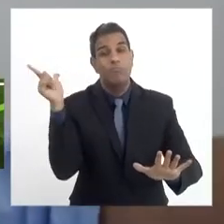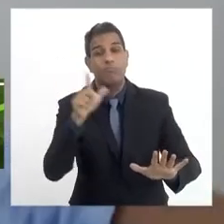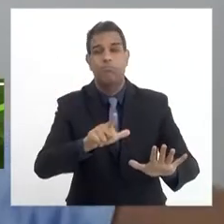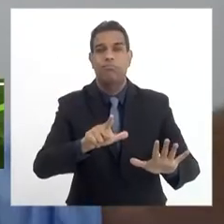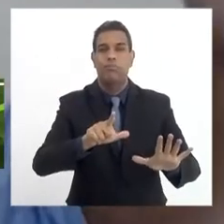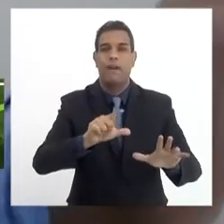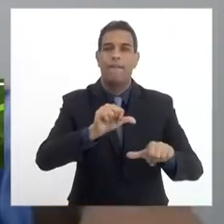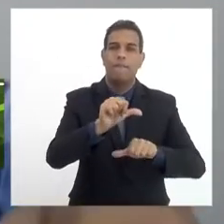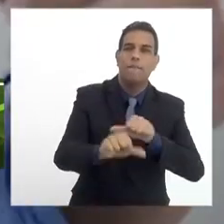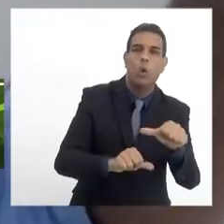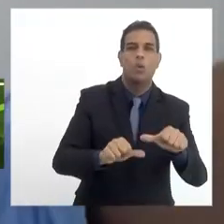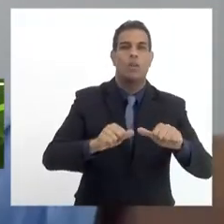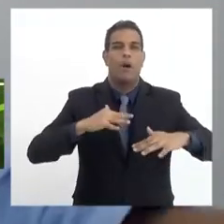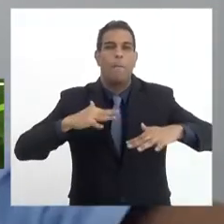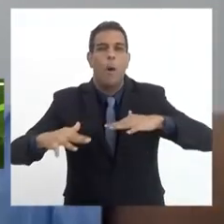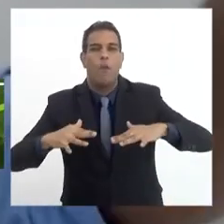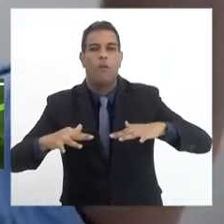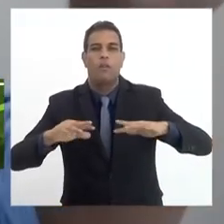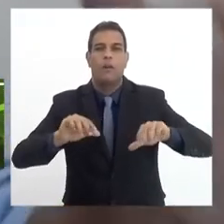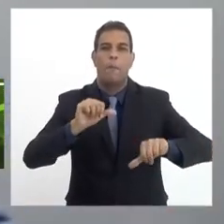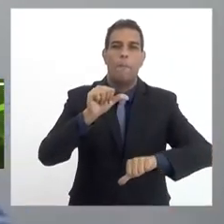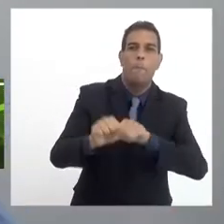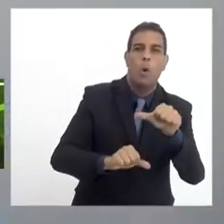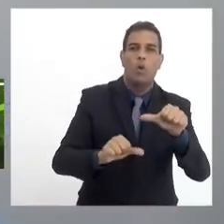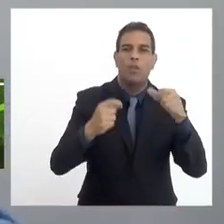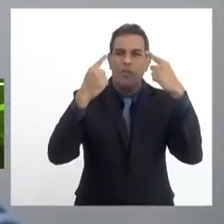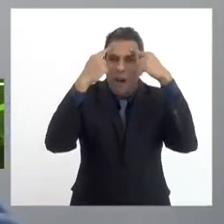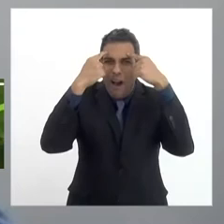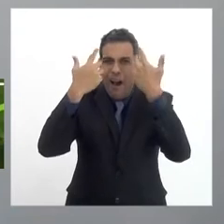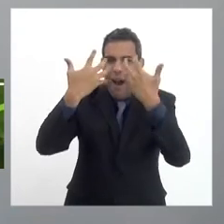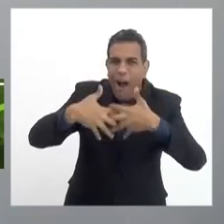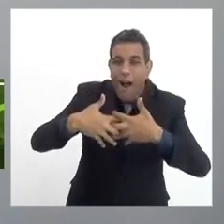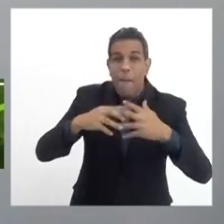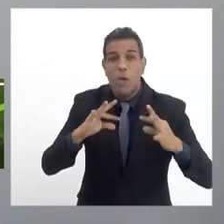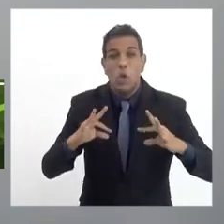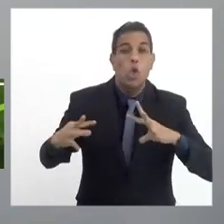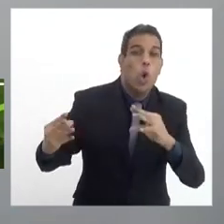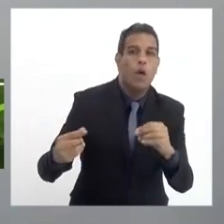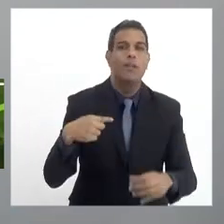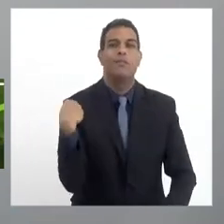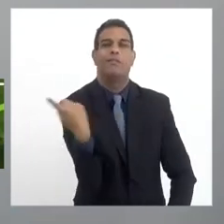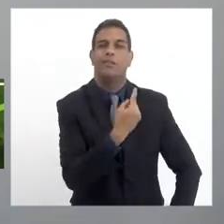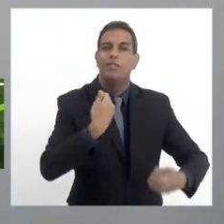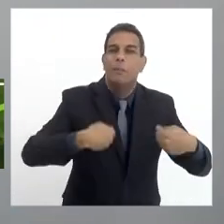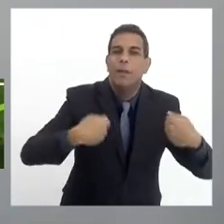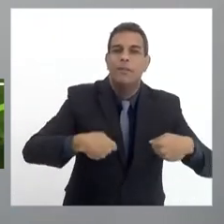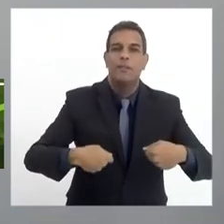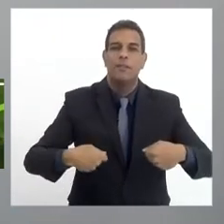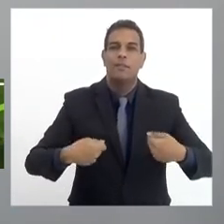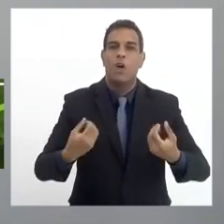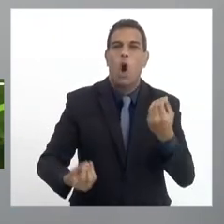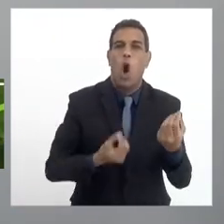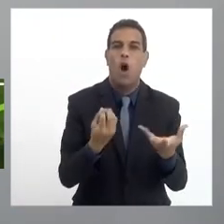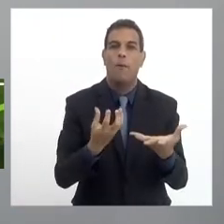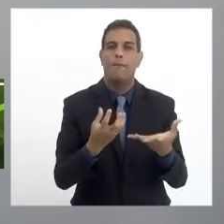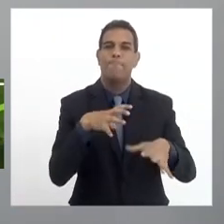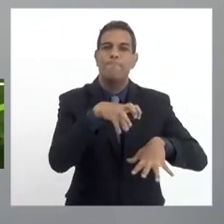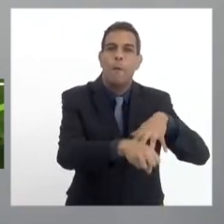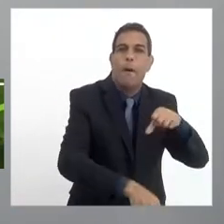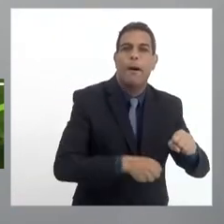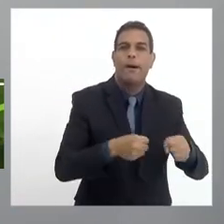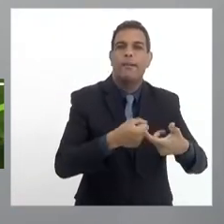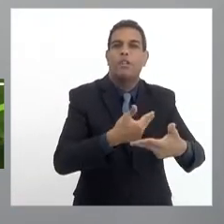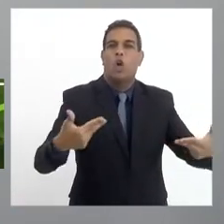afetar a motricidade, afetar o processo cognitivo, mas todos nós, de alguma maneira, manifestamos alguma necessidade